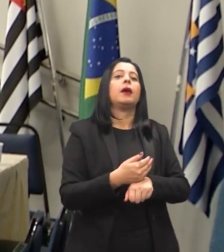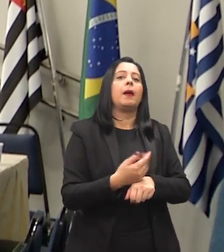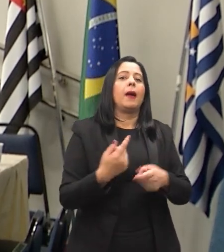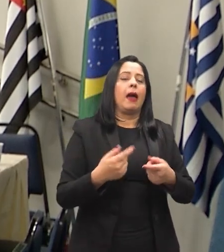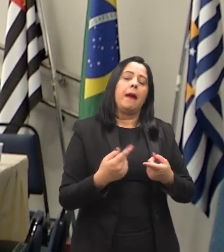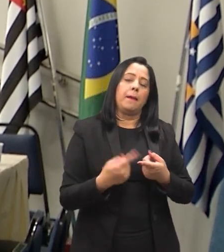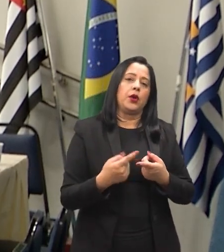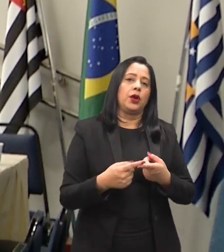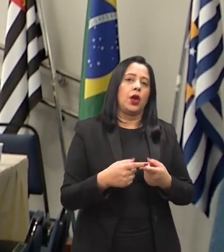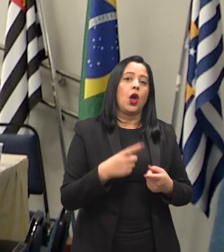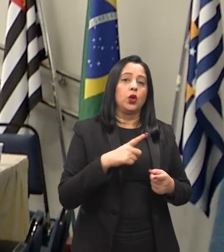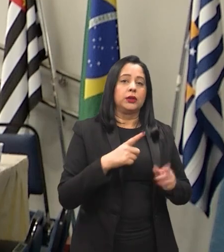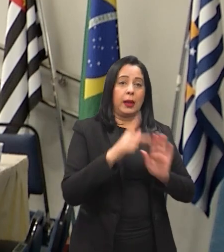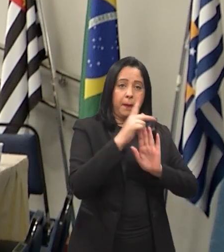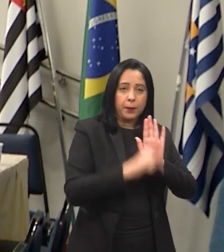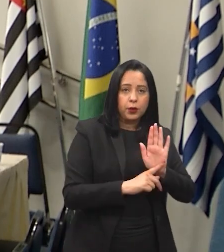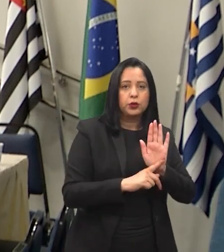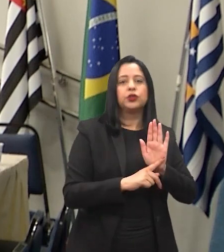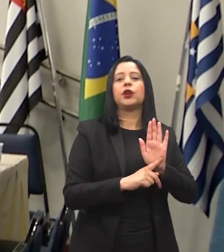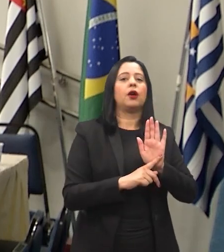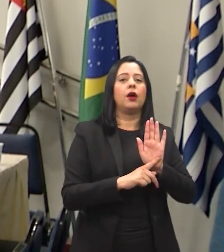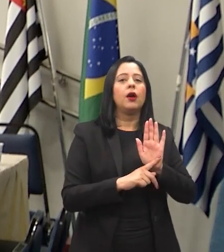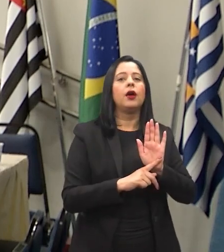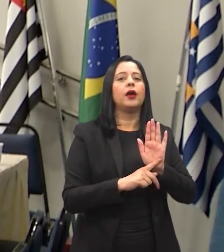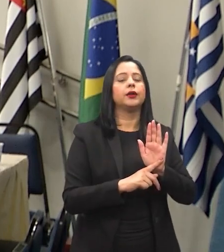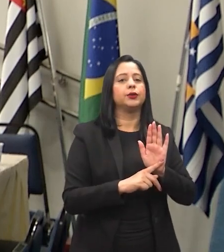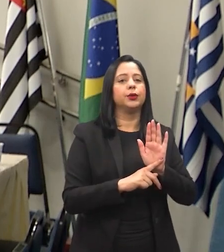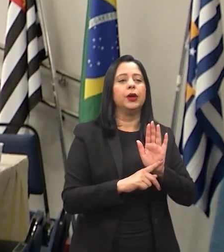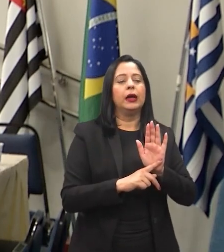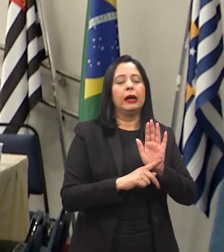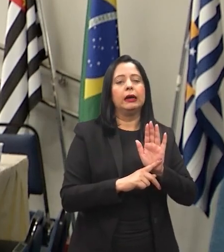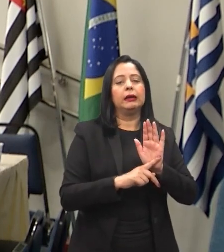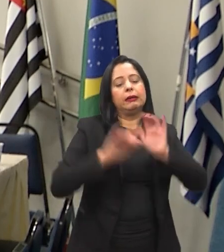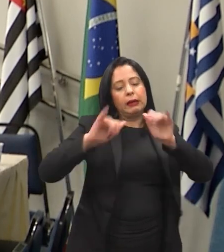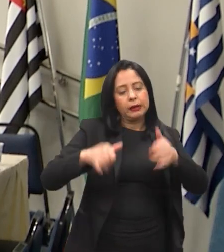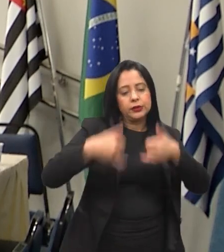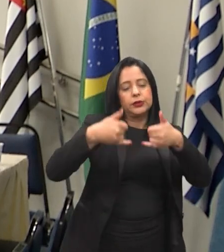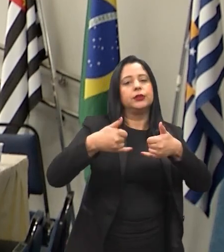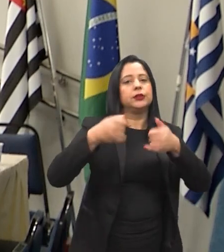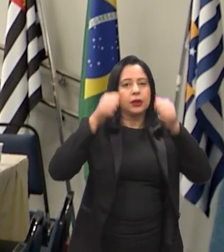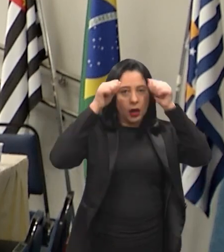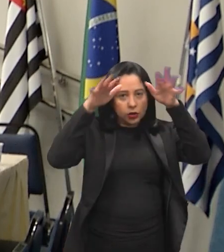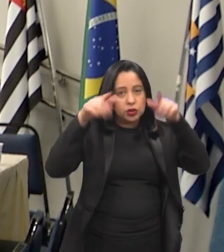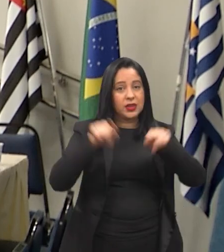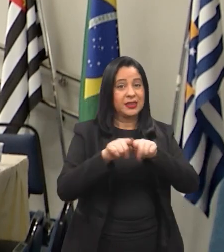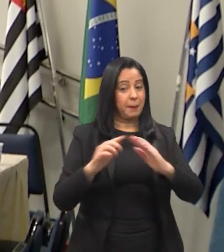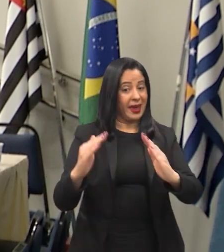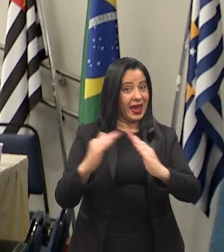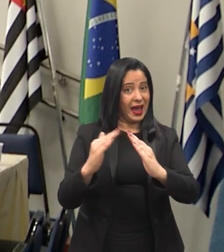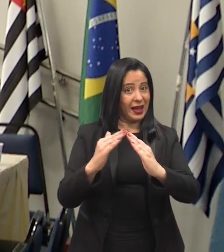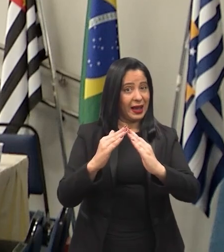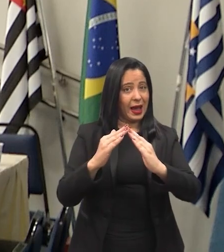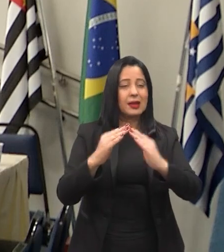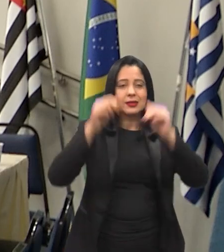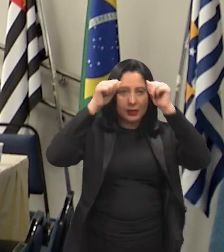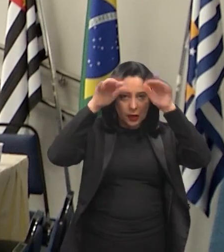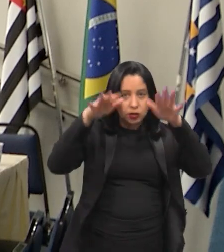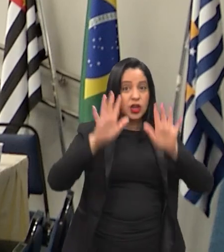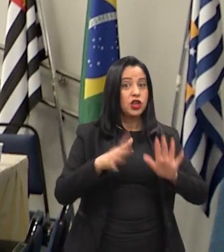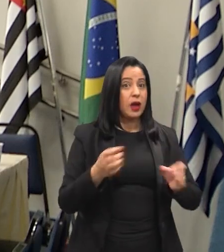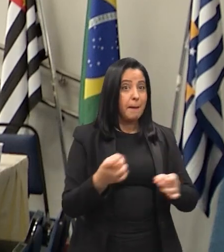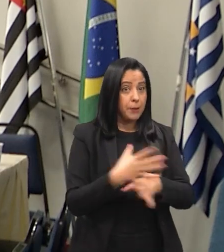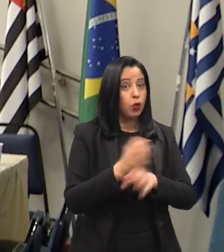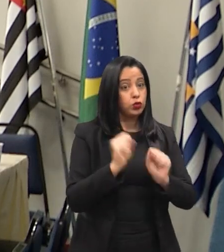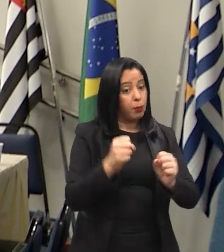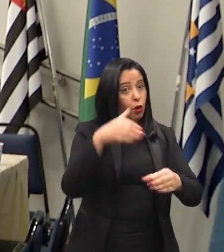casa, em especial os projetos de minha autoria, né, que é o TEA na embalagem, que é o Disque Autista, e a Casa do Autista, que já está